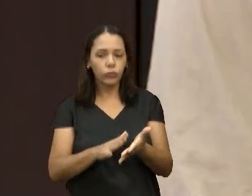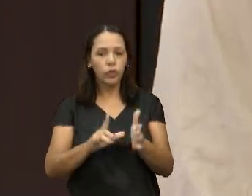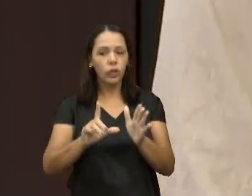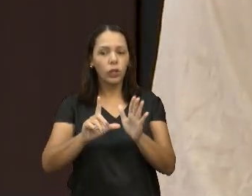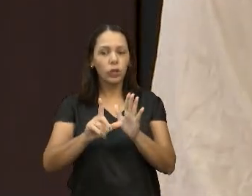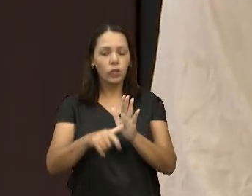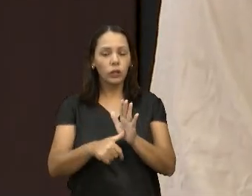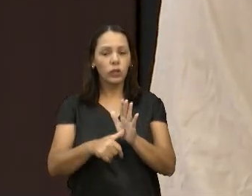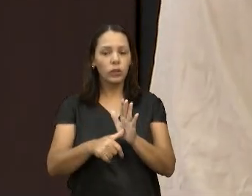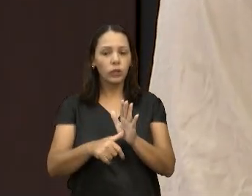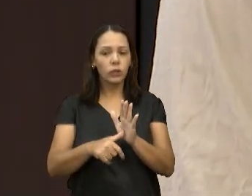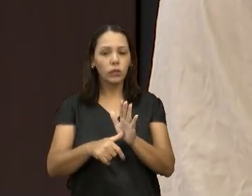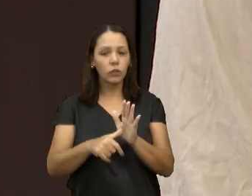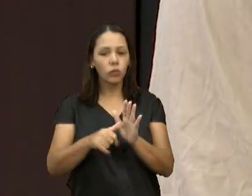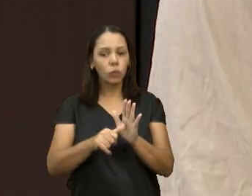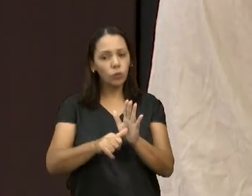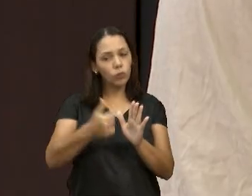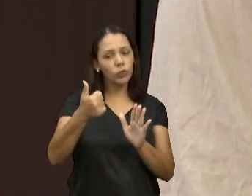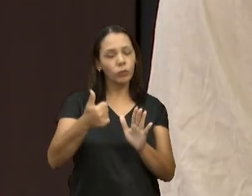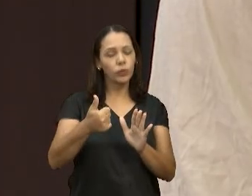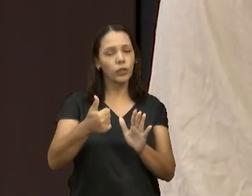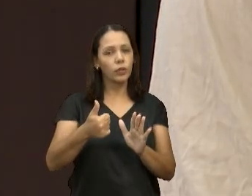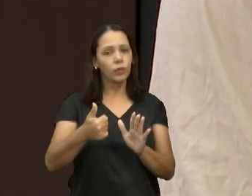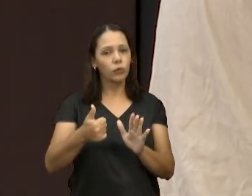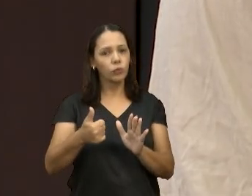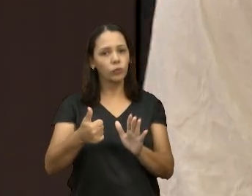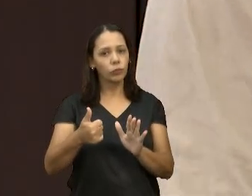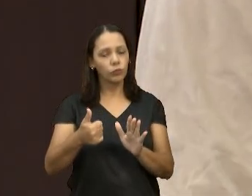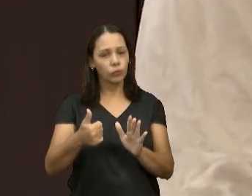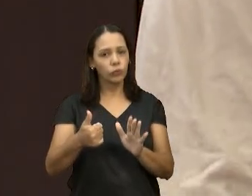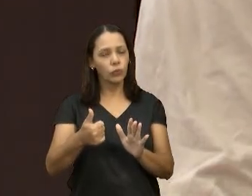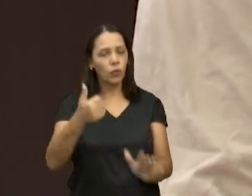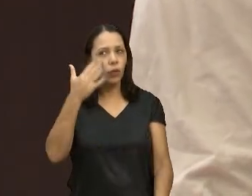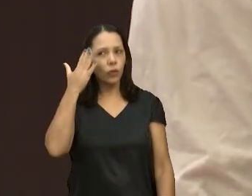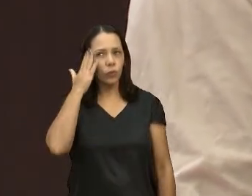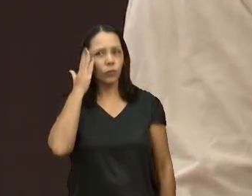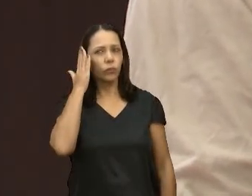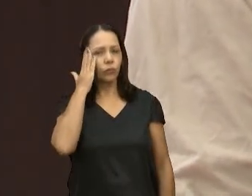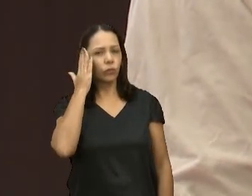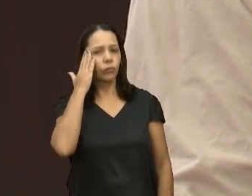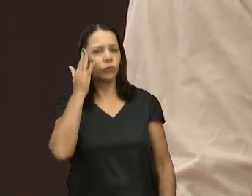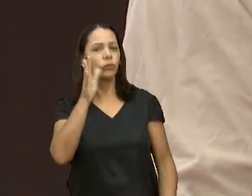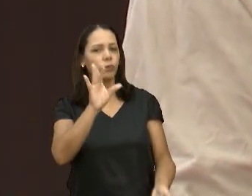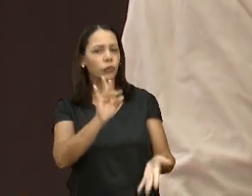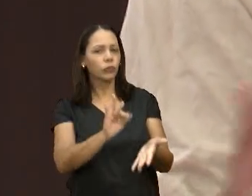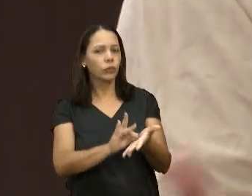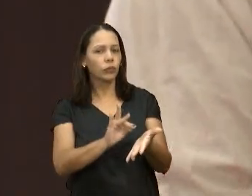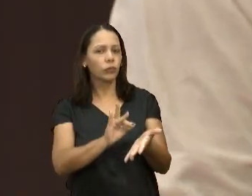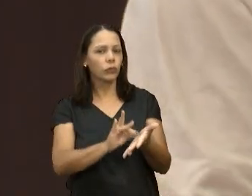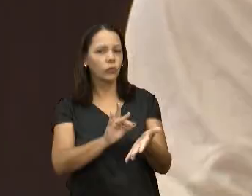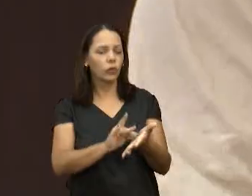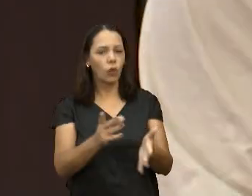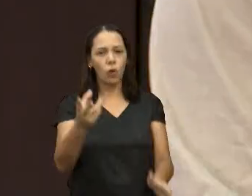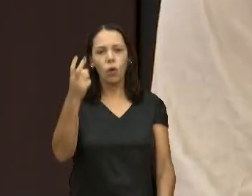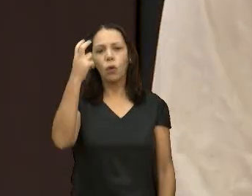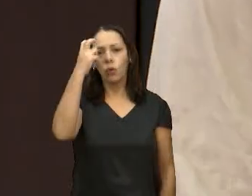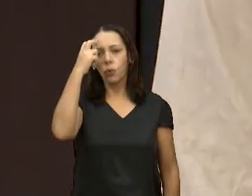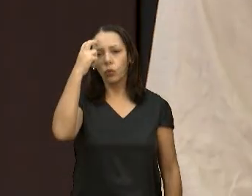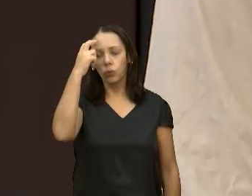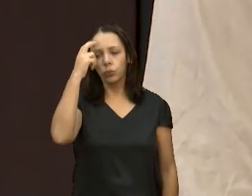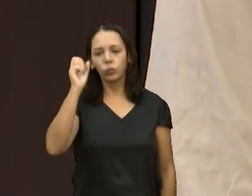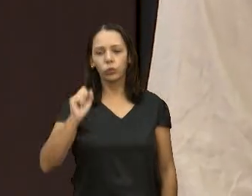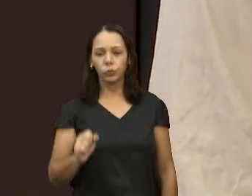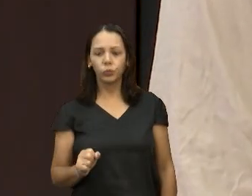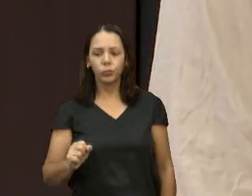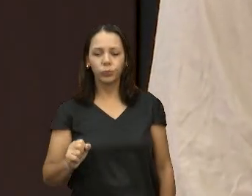virar escola, né? Mas foi a primeira vez assim que eu entendi o que de fato a cultura fazia nesse processo,